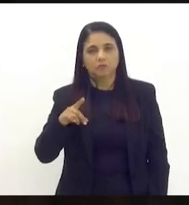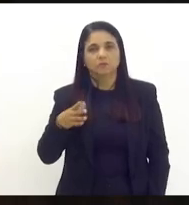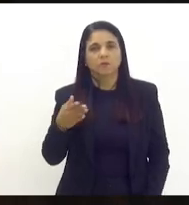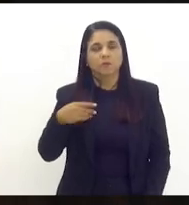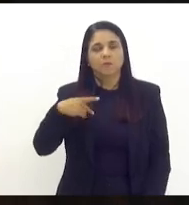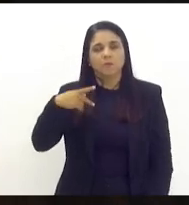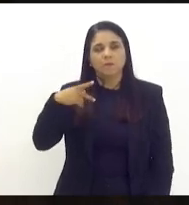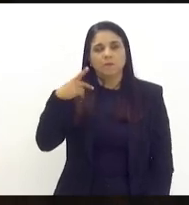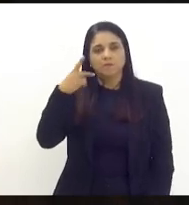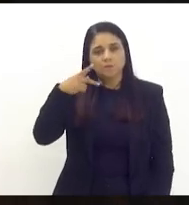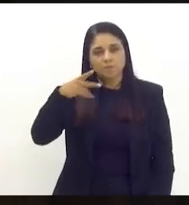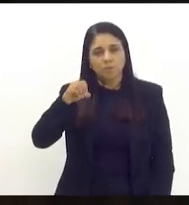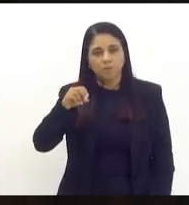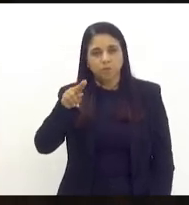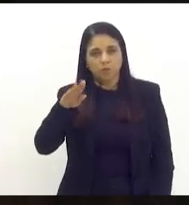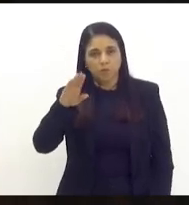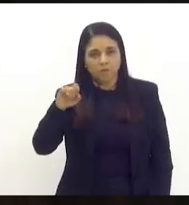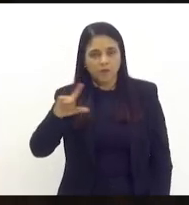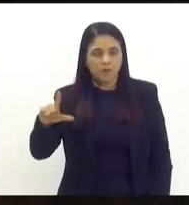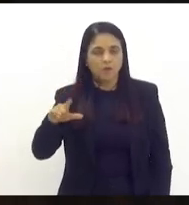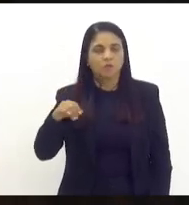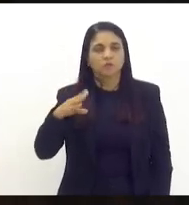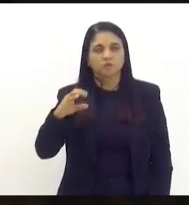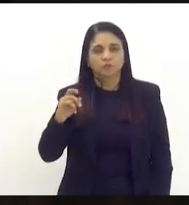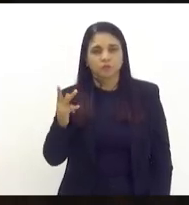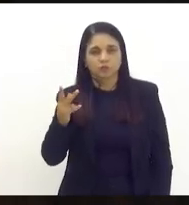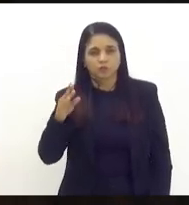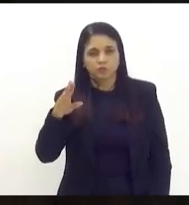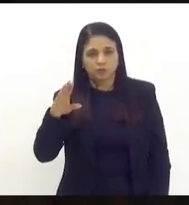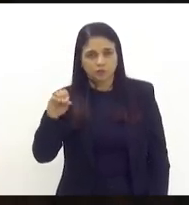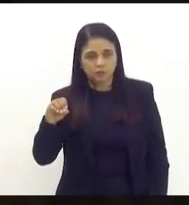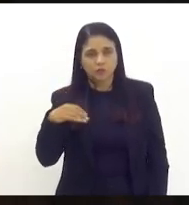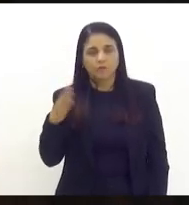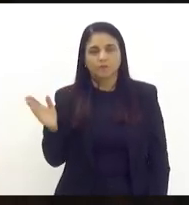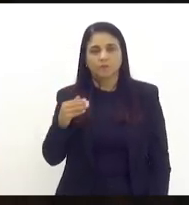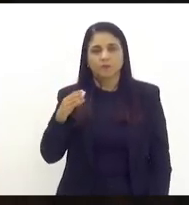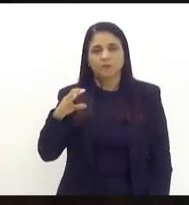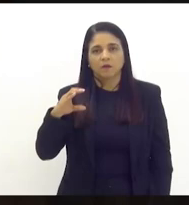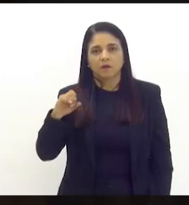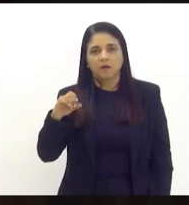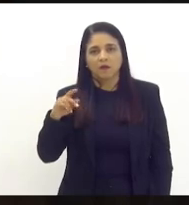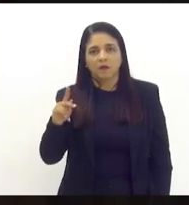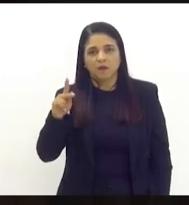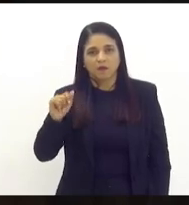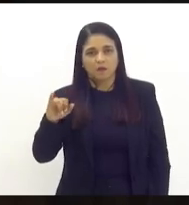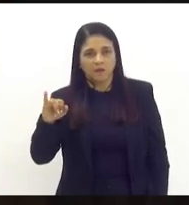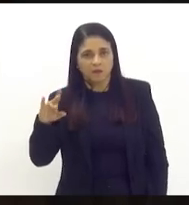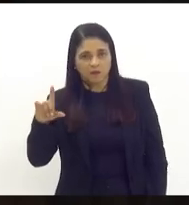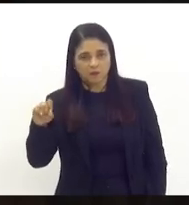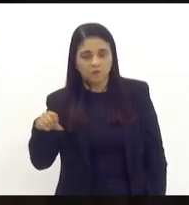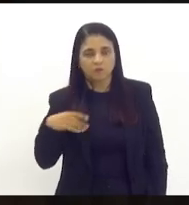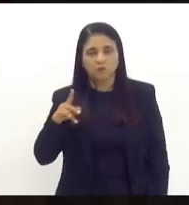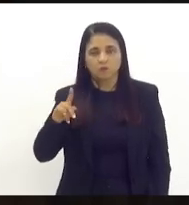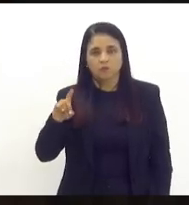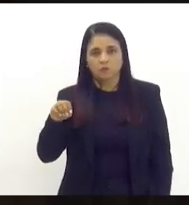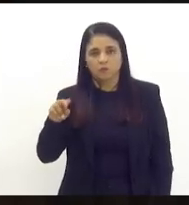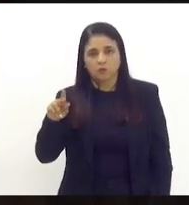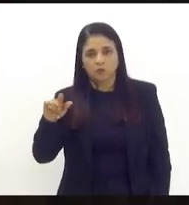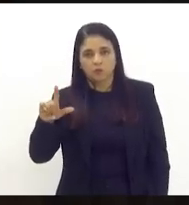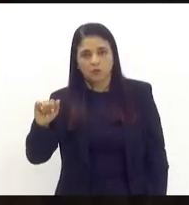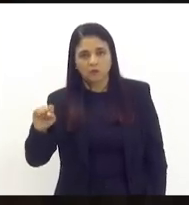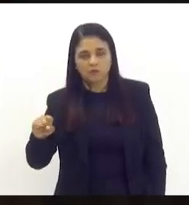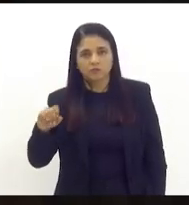o Chico Machado Cláudio Caiado Douglas de ruas Dr Serginho